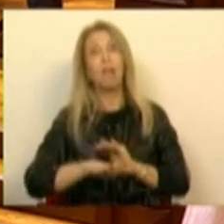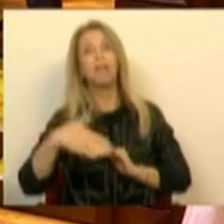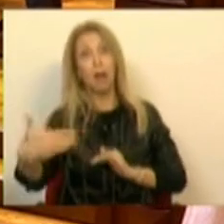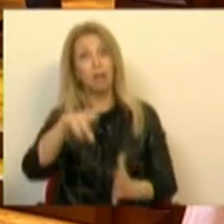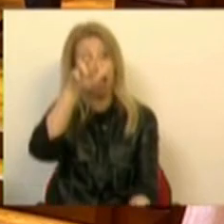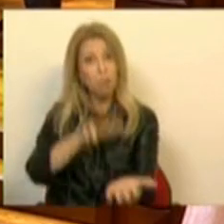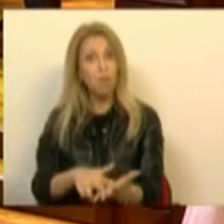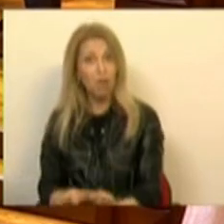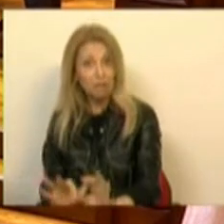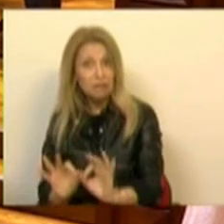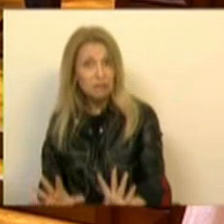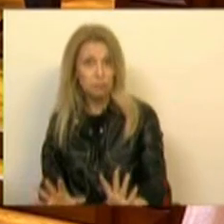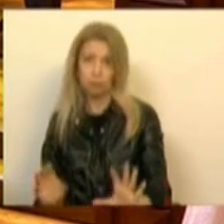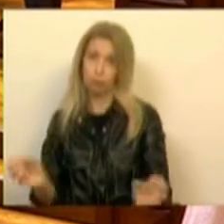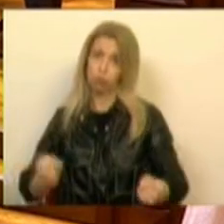aprovados.